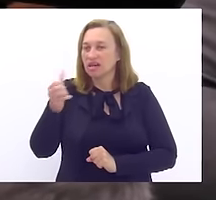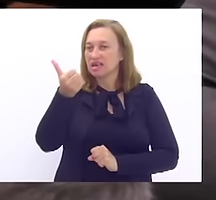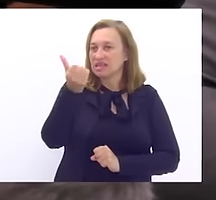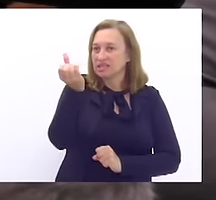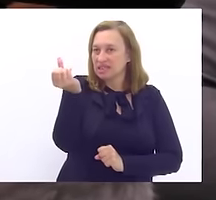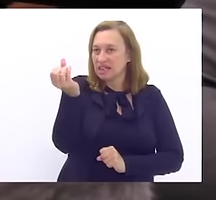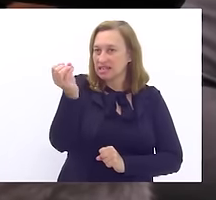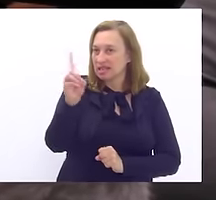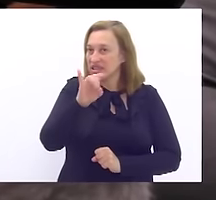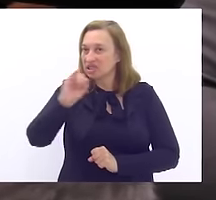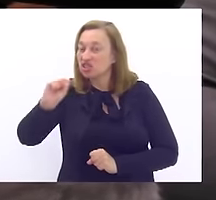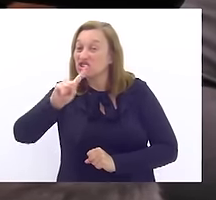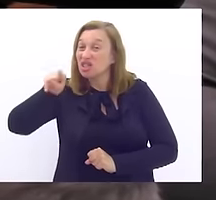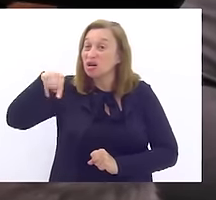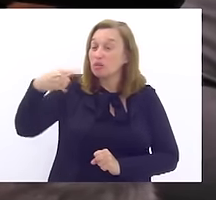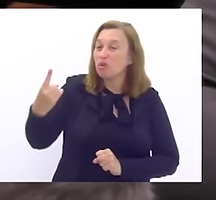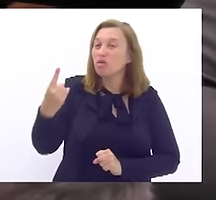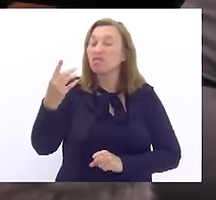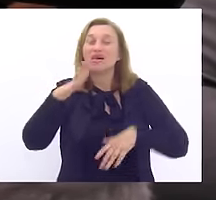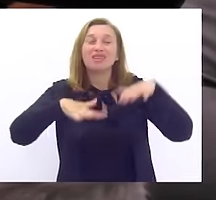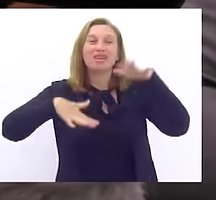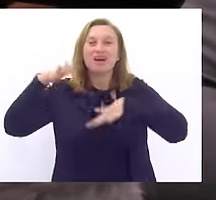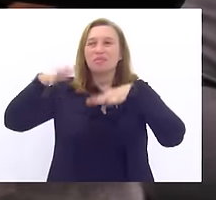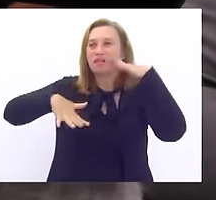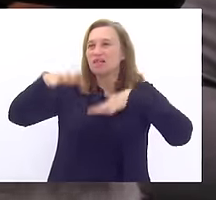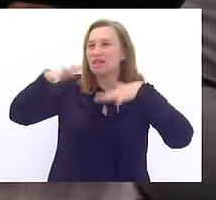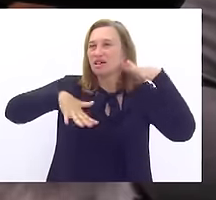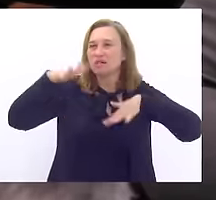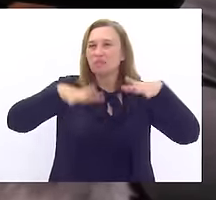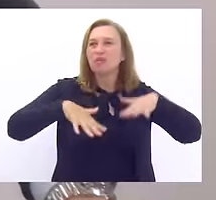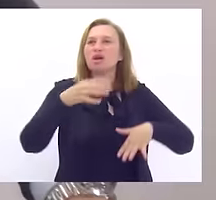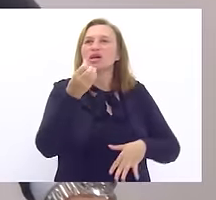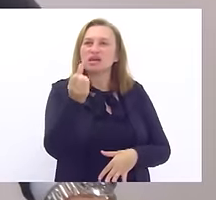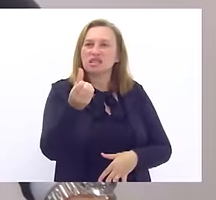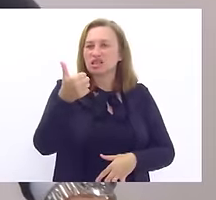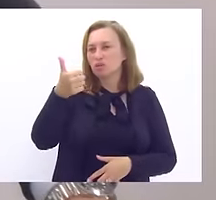após isso ainda isso é muito variável porque quando